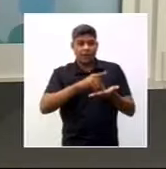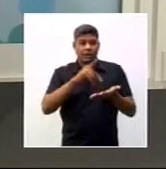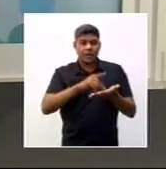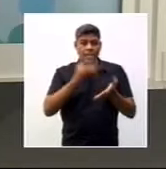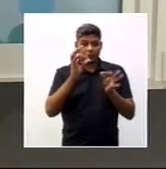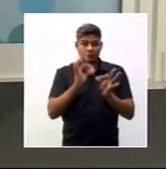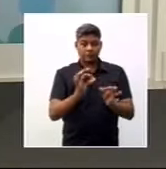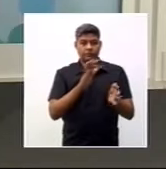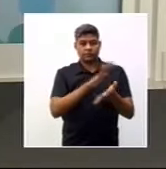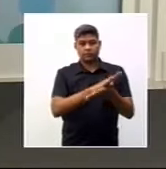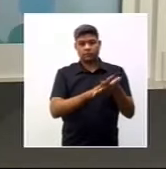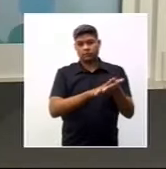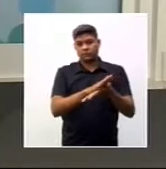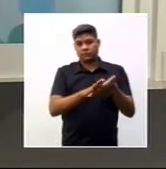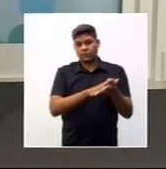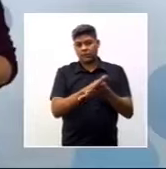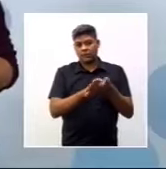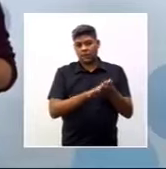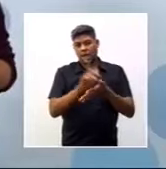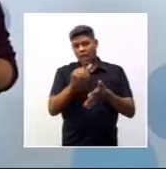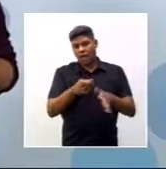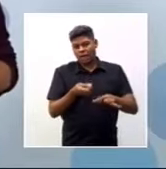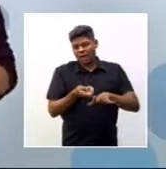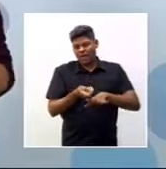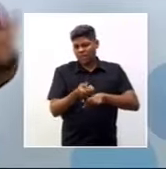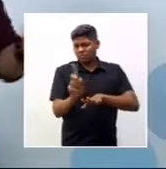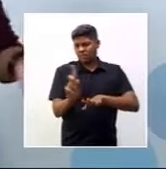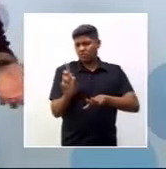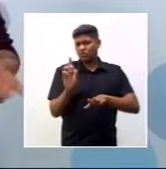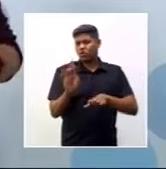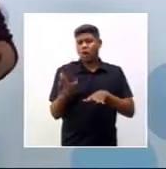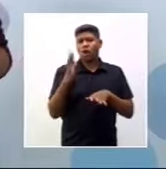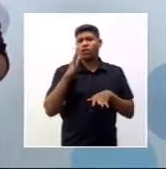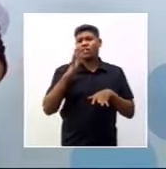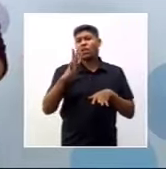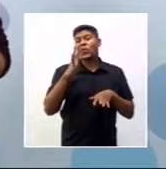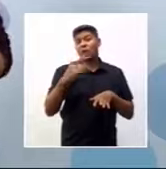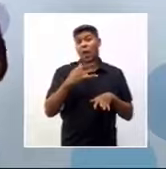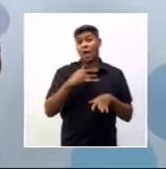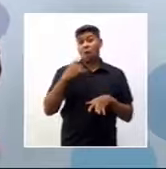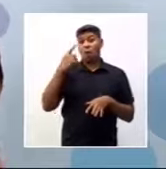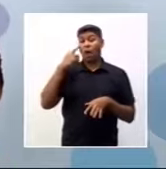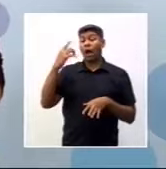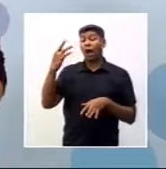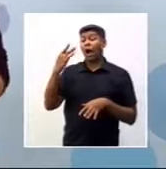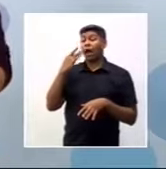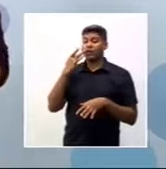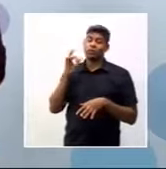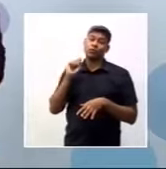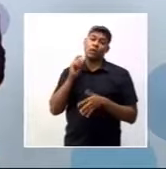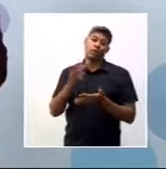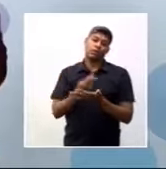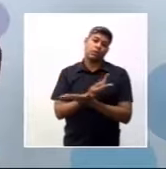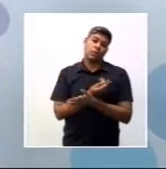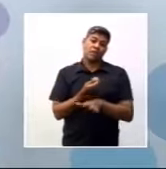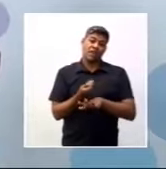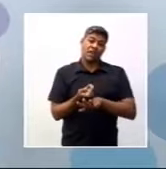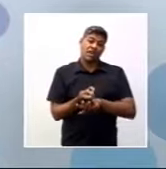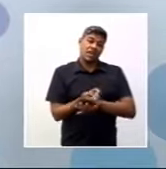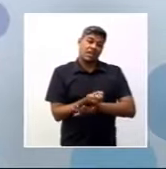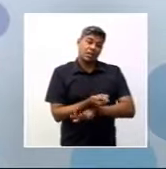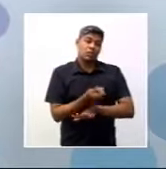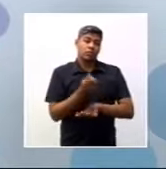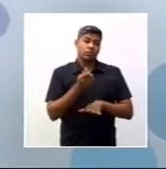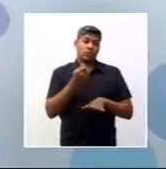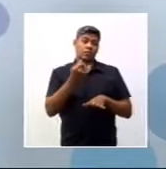absoluta né isso não é uma frente nilza só uma teoria do que eu acho que pode ter acontecido a frente lisa quando a